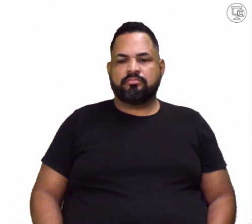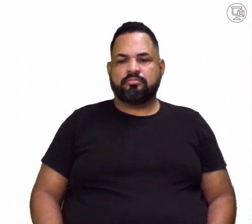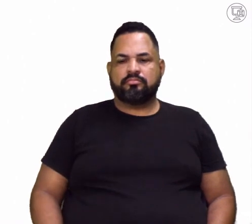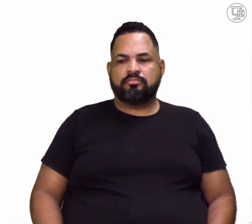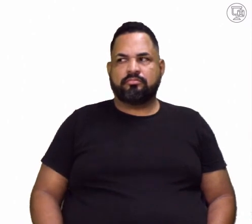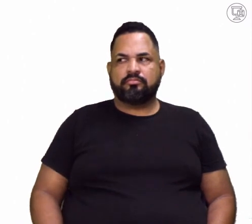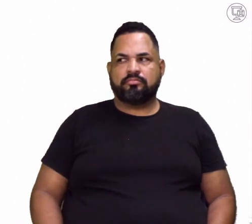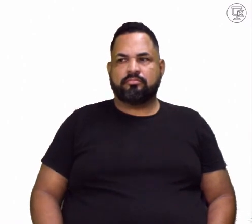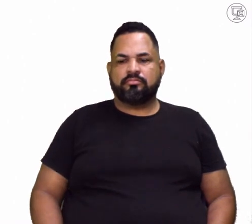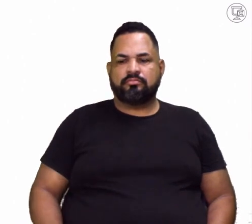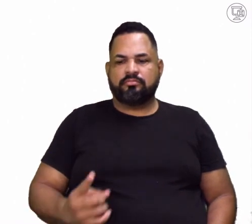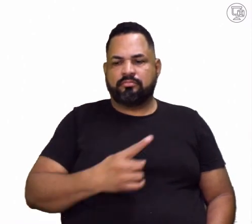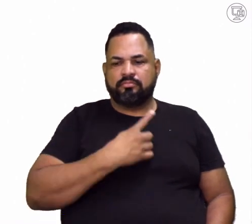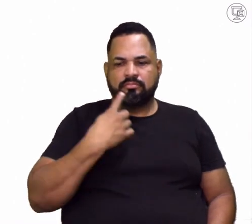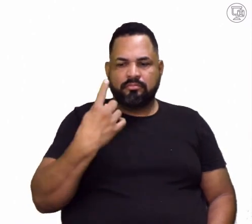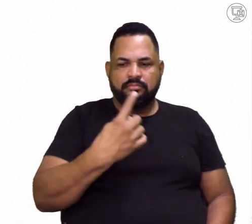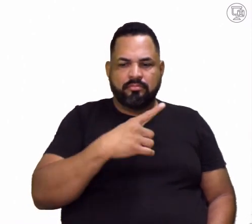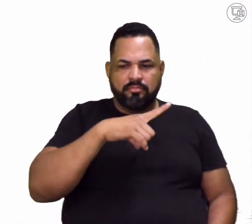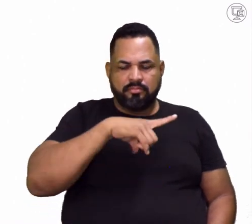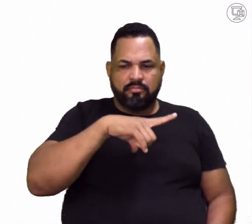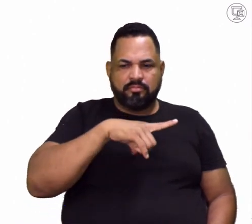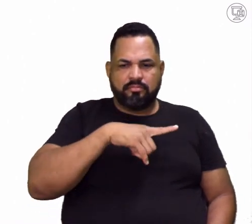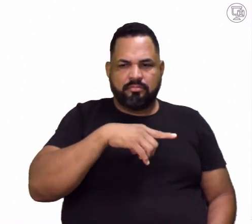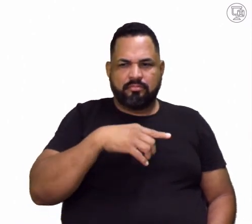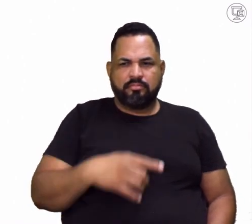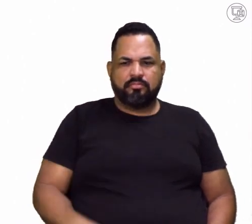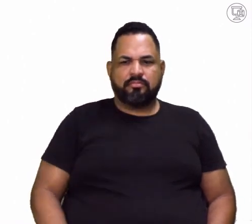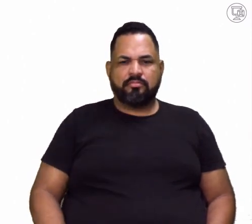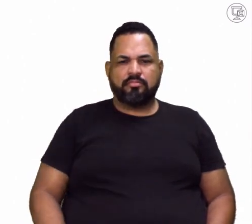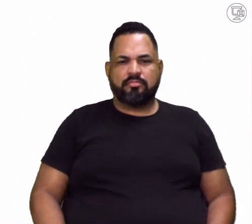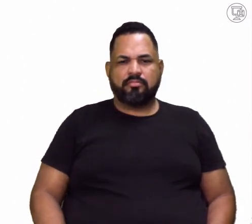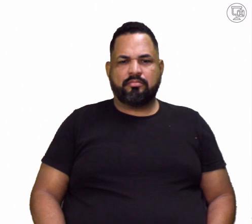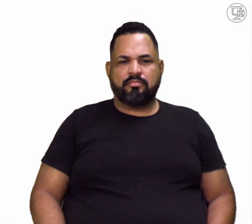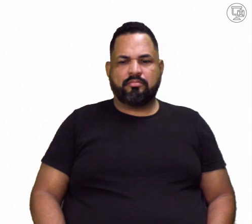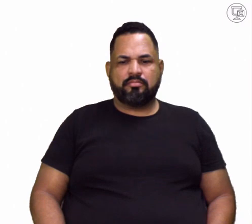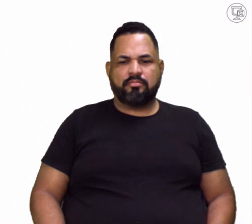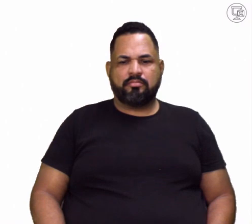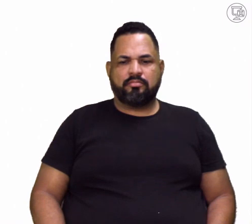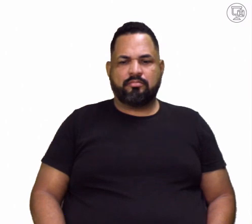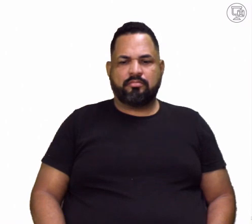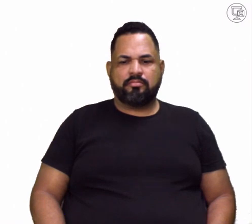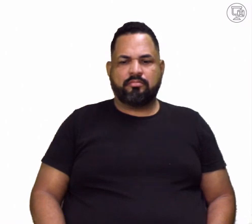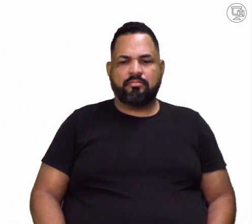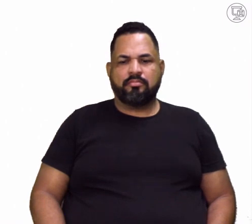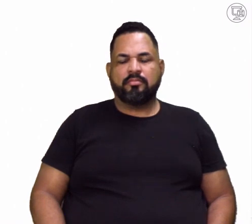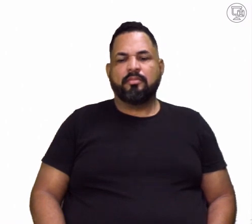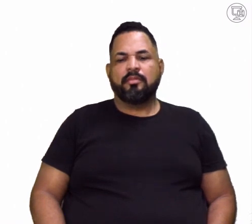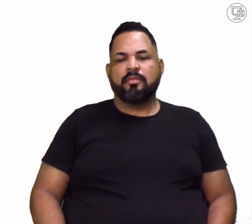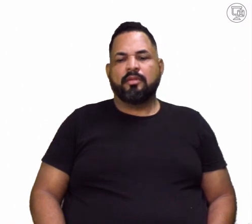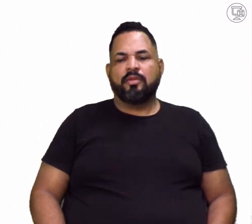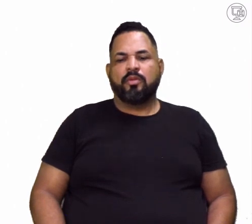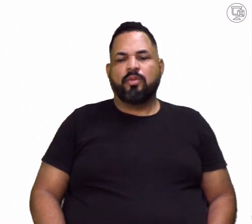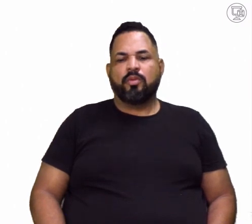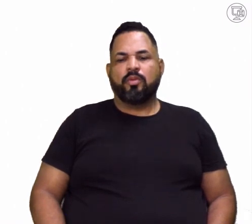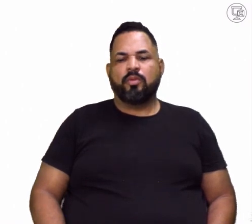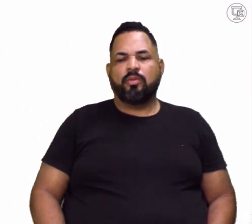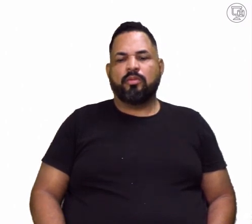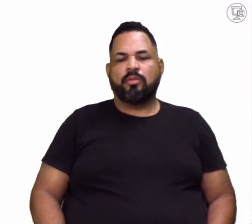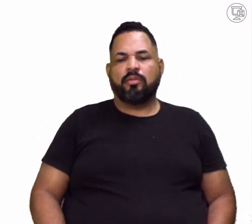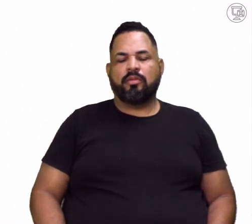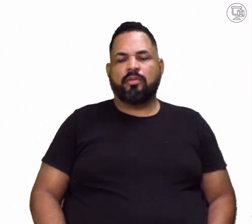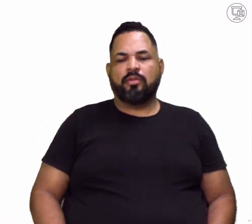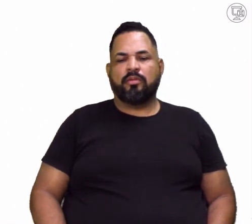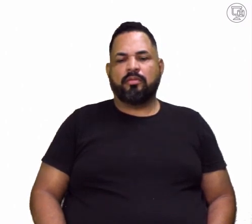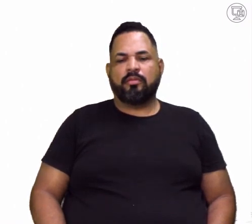olha bem nós temos aqui o gama três vezes o alfa então você pode ver